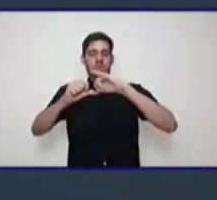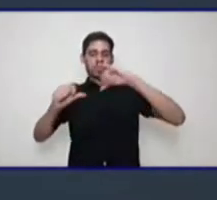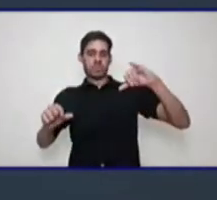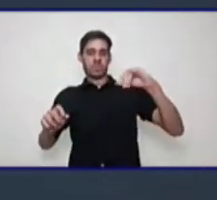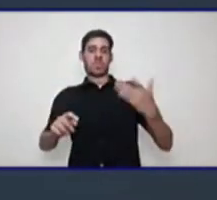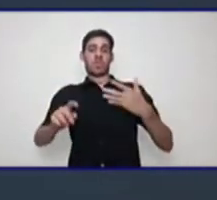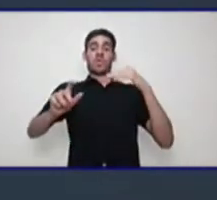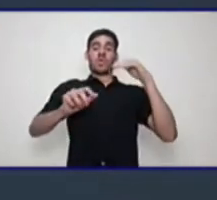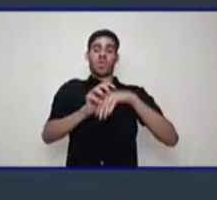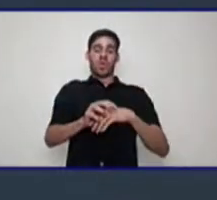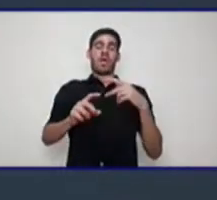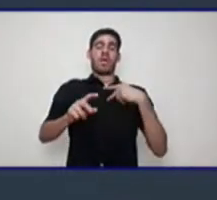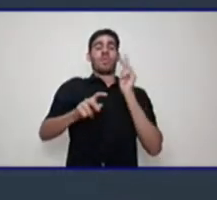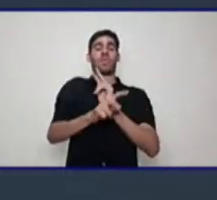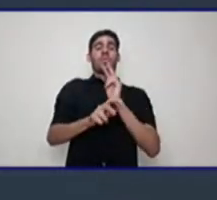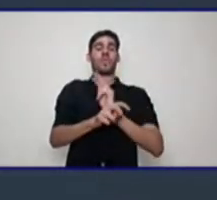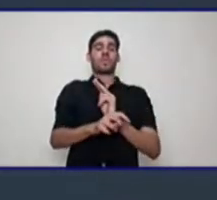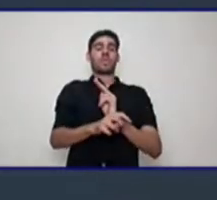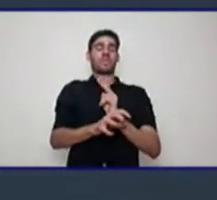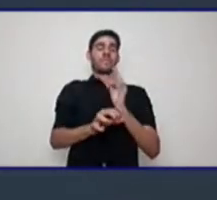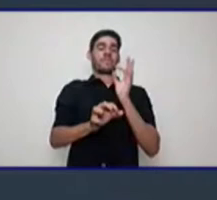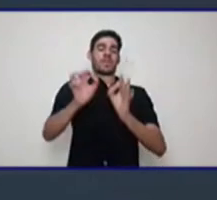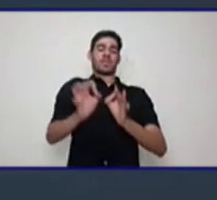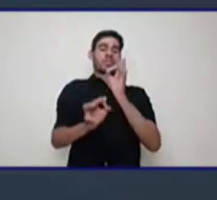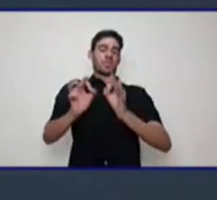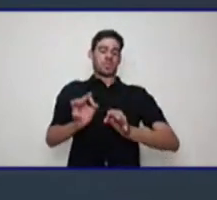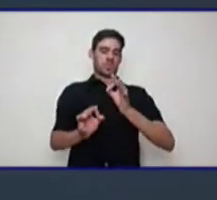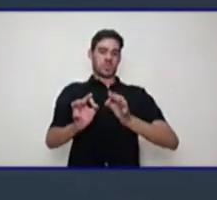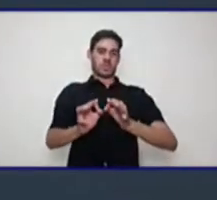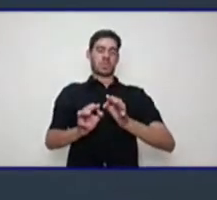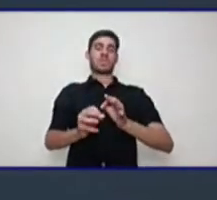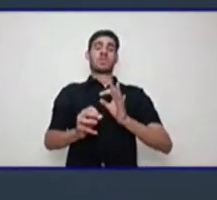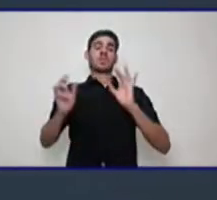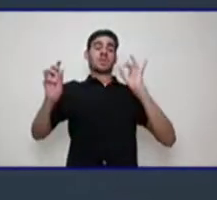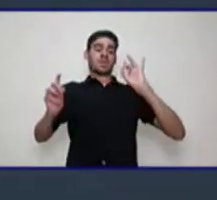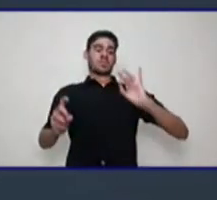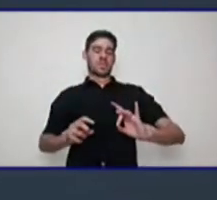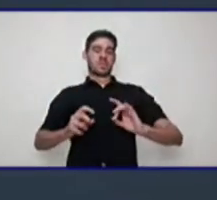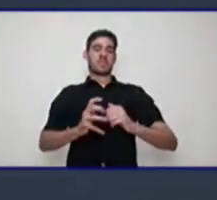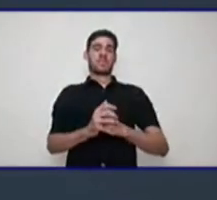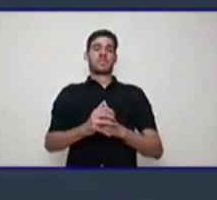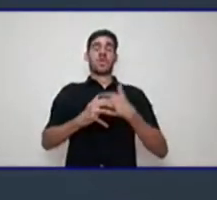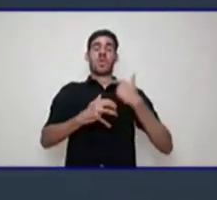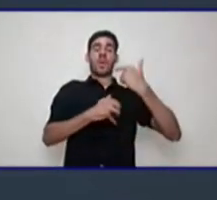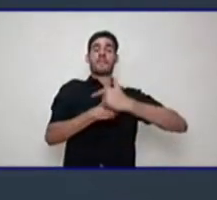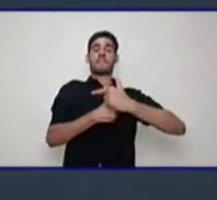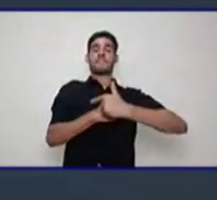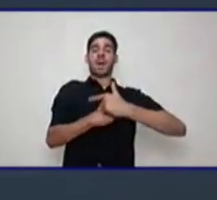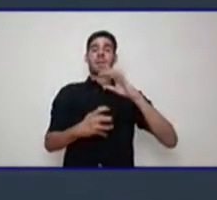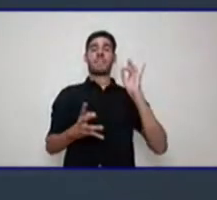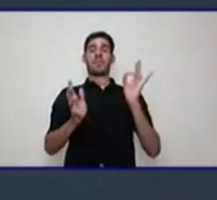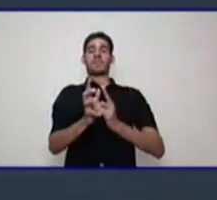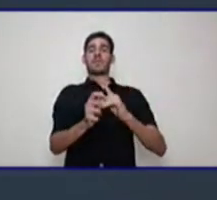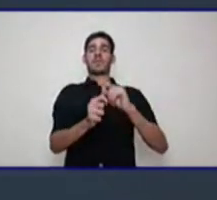a concretização da jurisdição, especialmente com o papel de efetivar